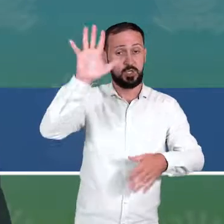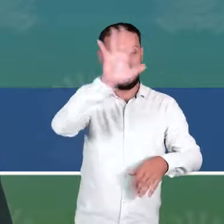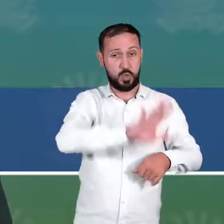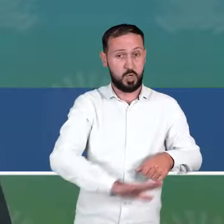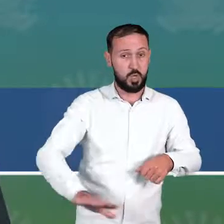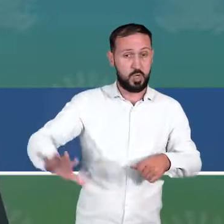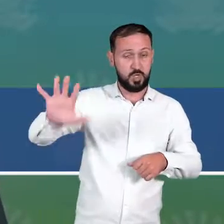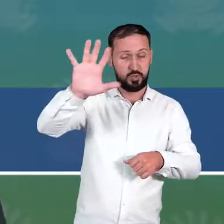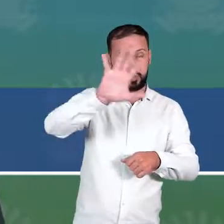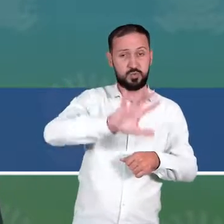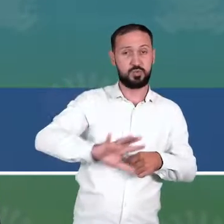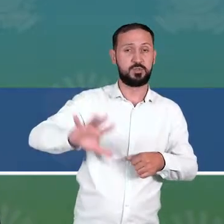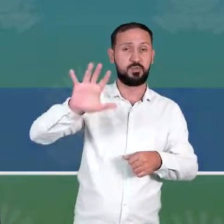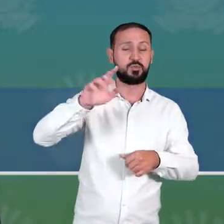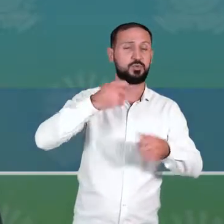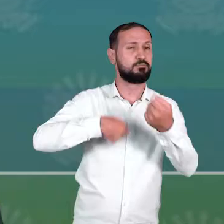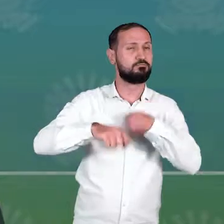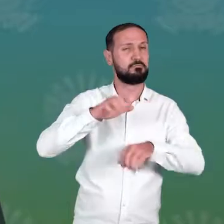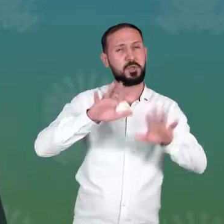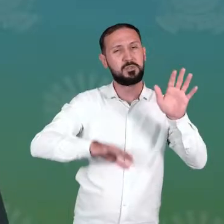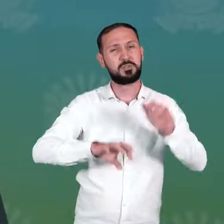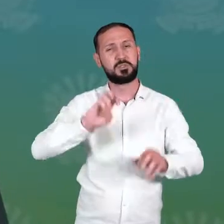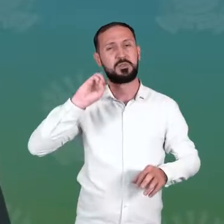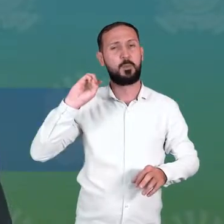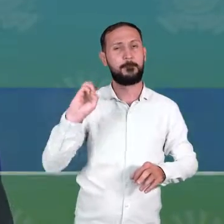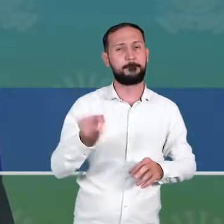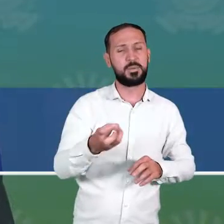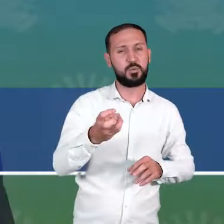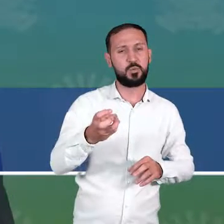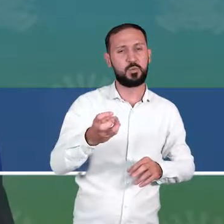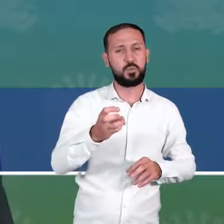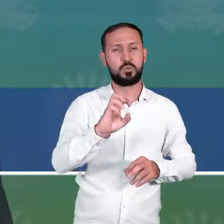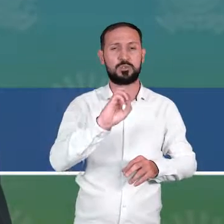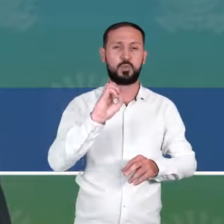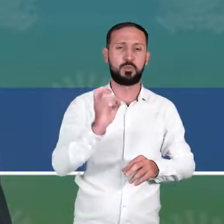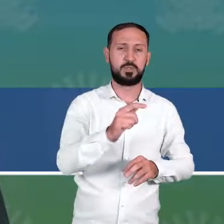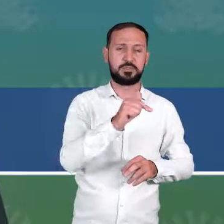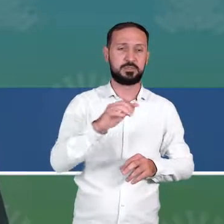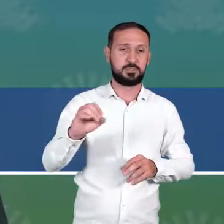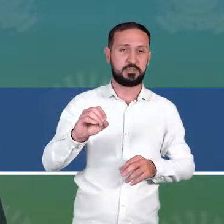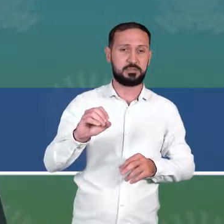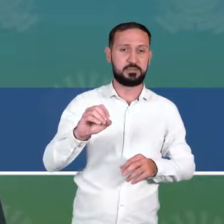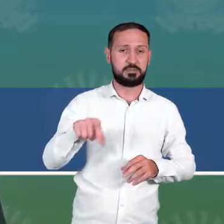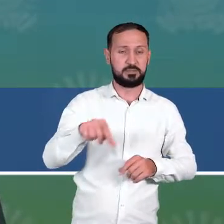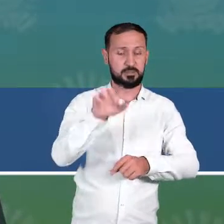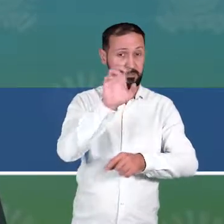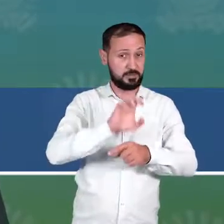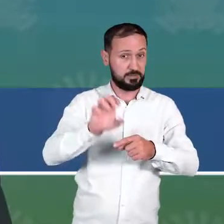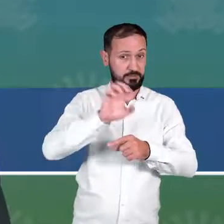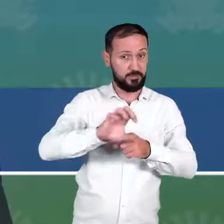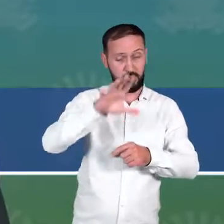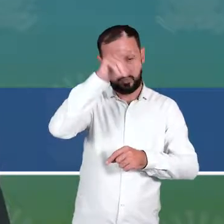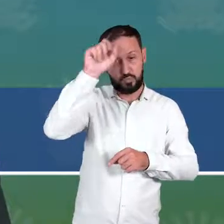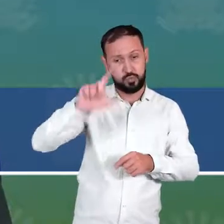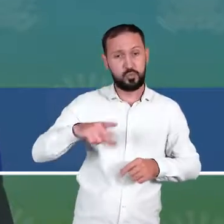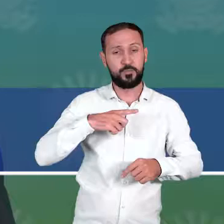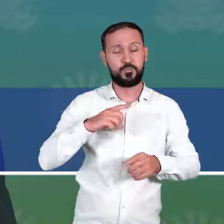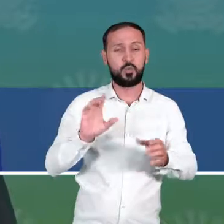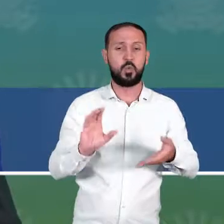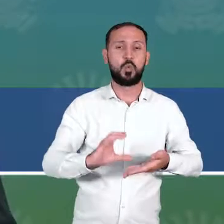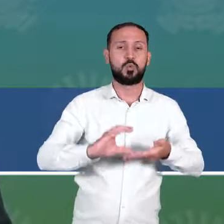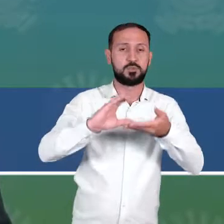Administração entre mais de 5.700 profissionais da área no estado de Mato Grosso do Sul. O